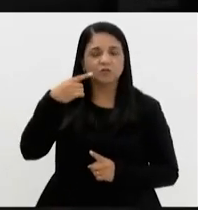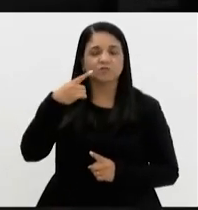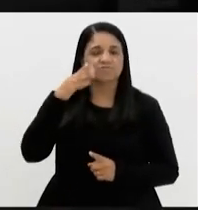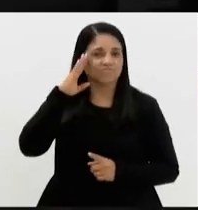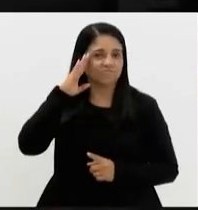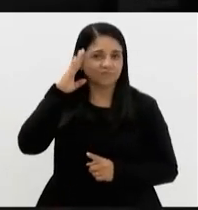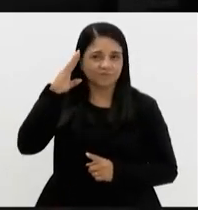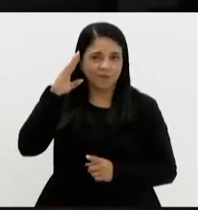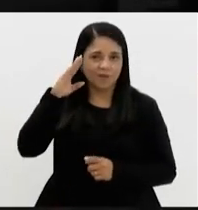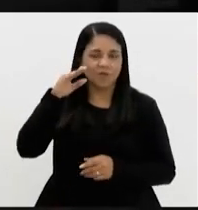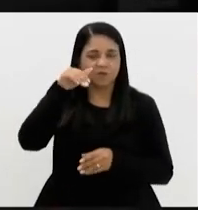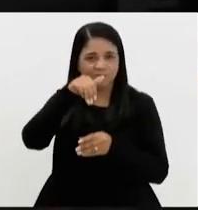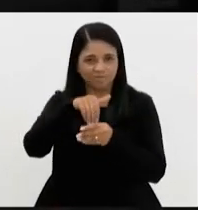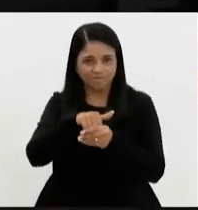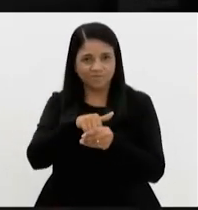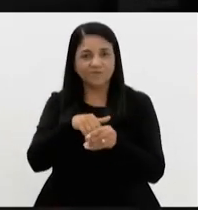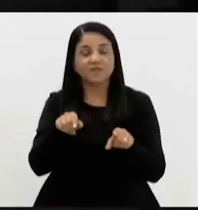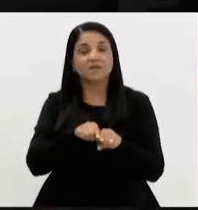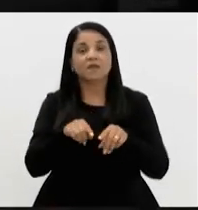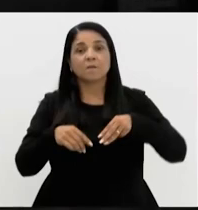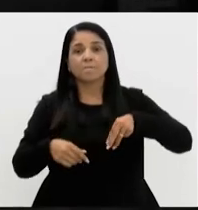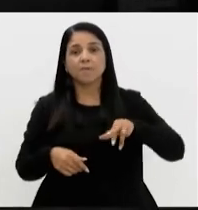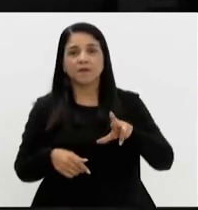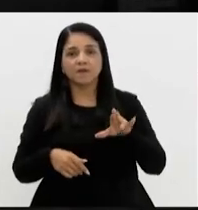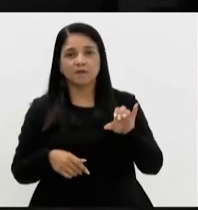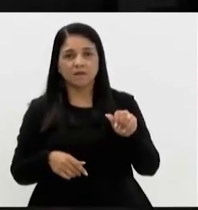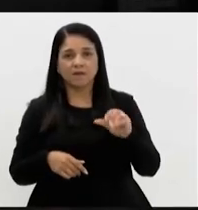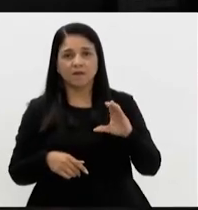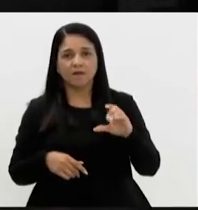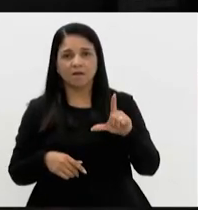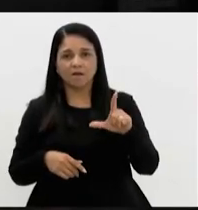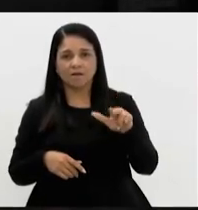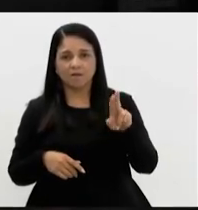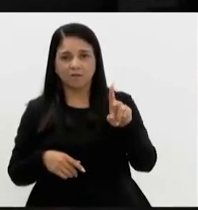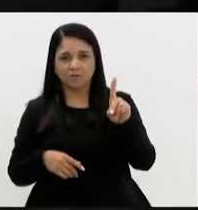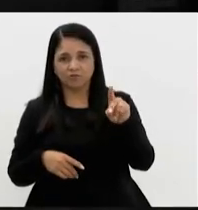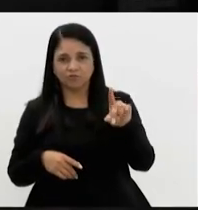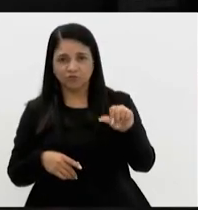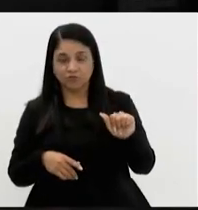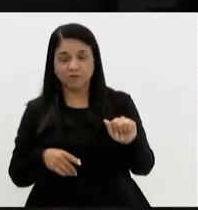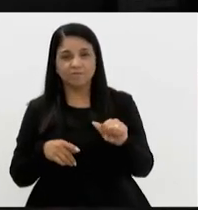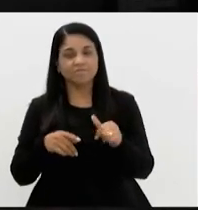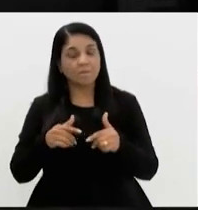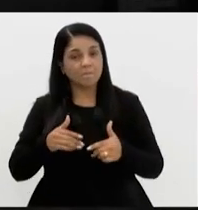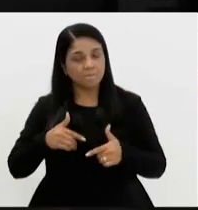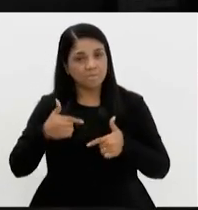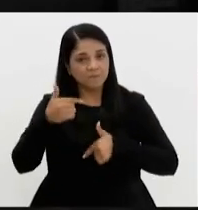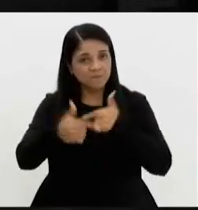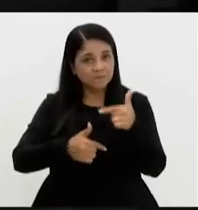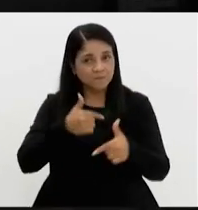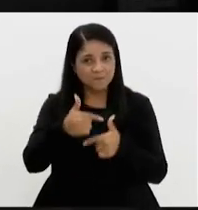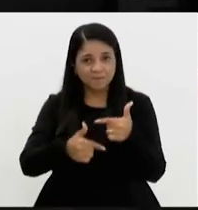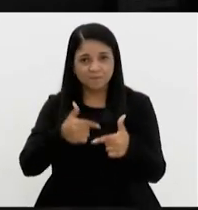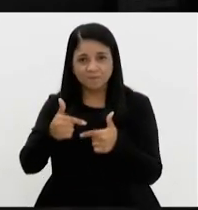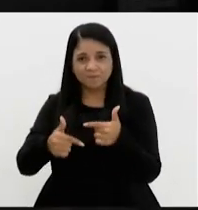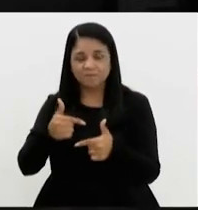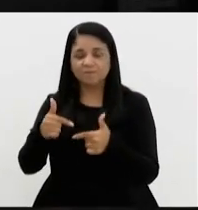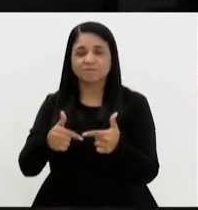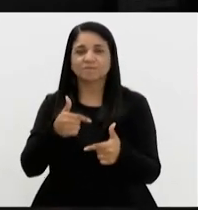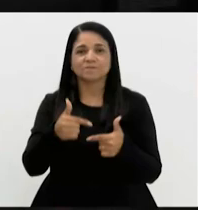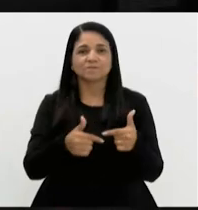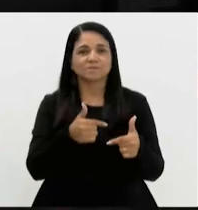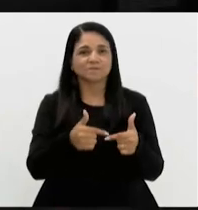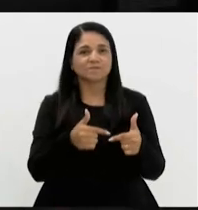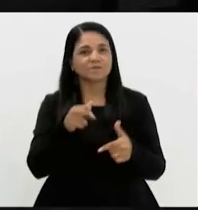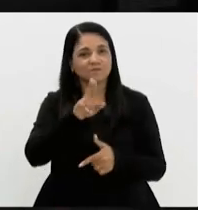mariaud aqui també dest questões PR nticas sim do devida da